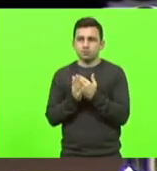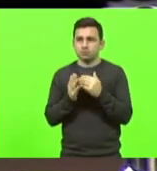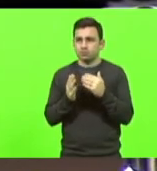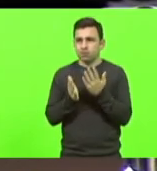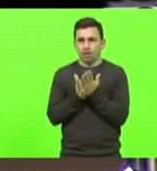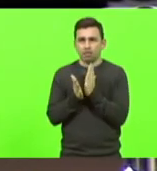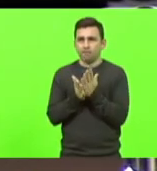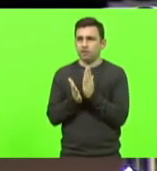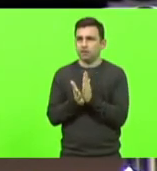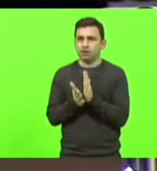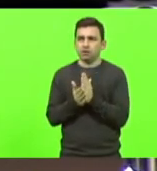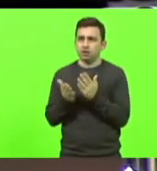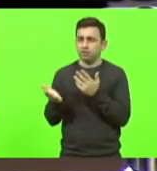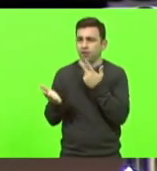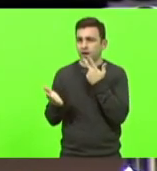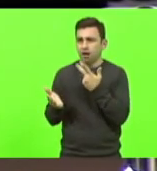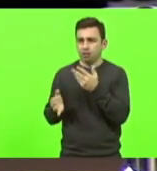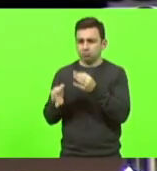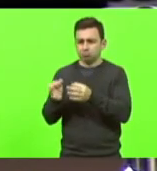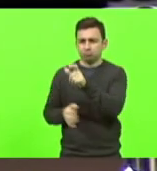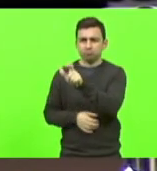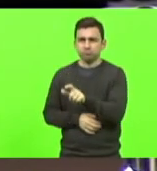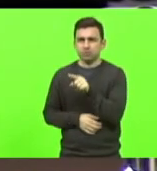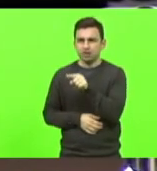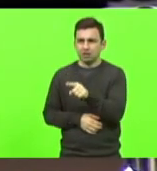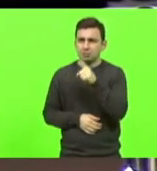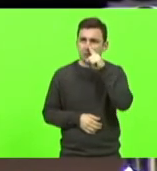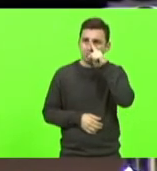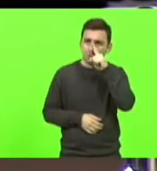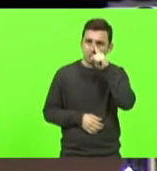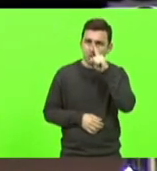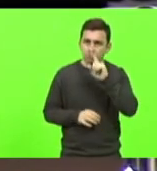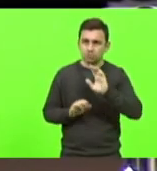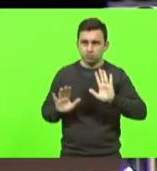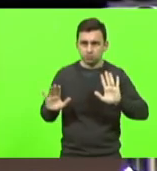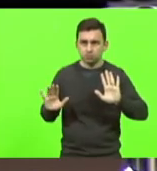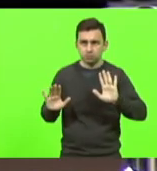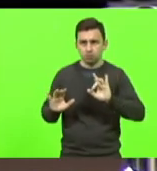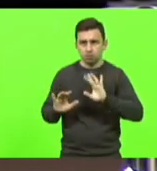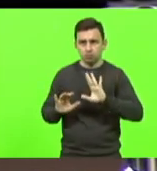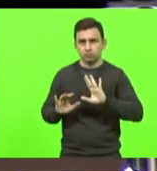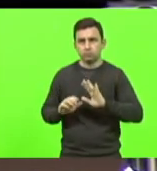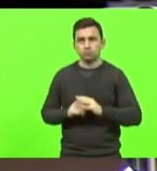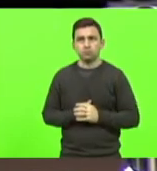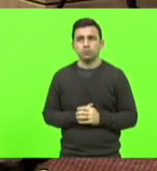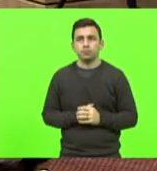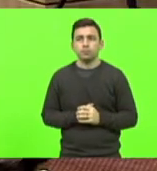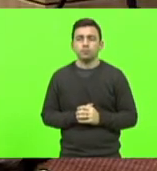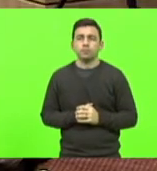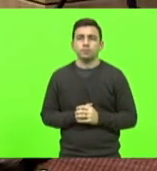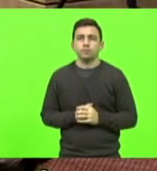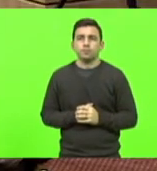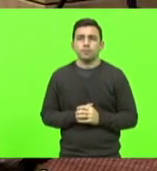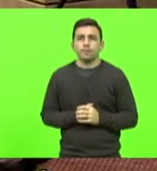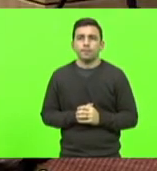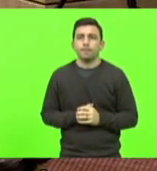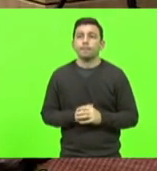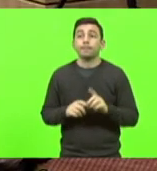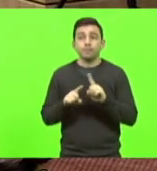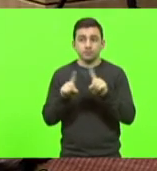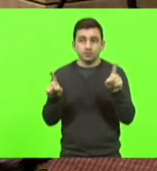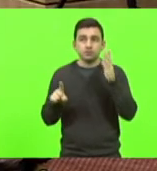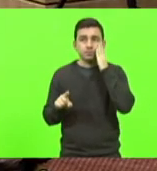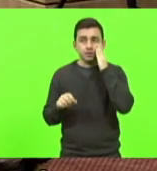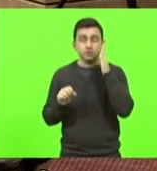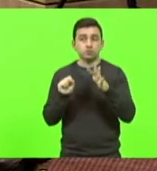com essa questão do oficial de justiça do risco de vida só para esclarecer obrigado eu vou levar que vossa excelência tem uma segurança